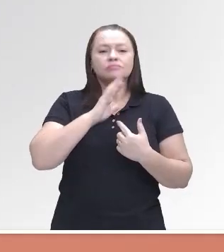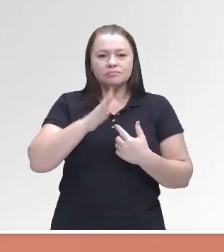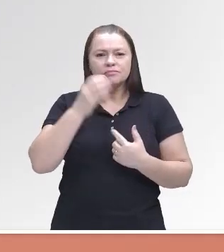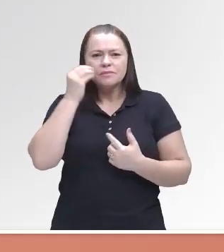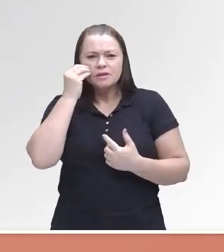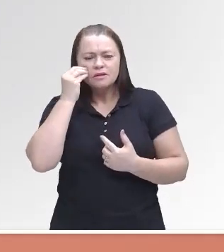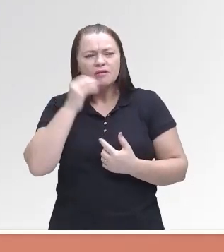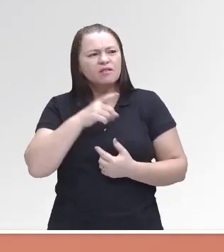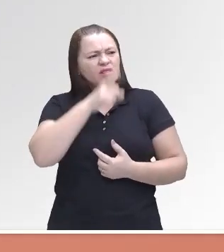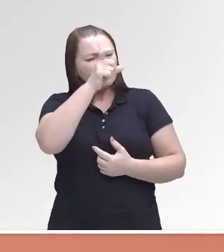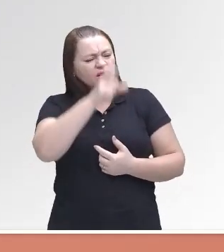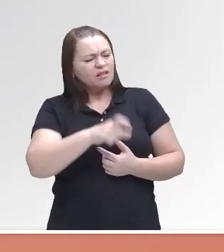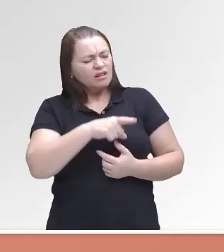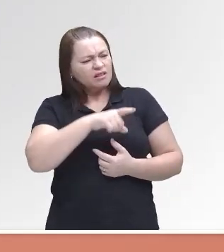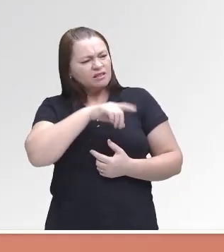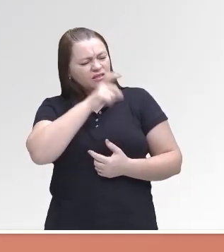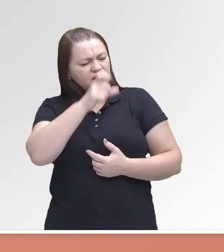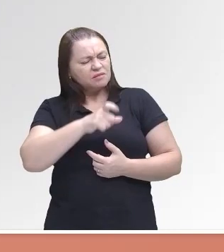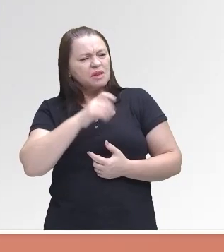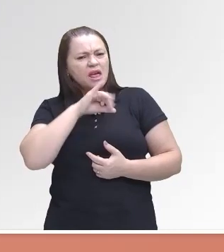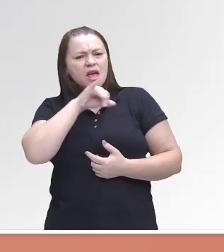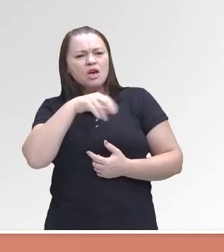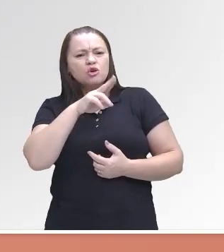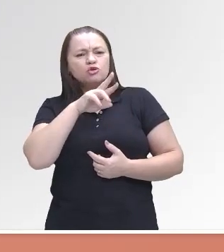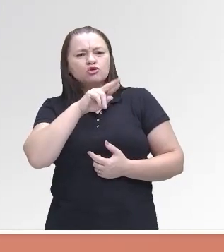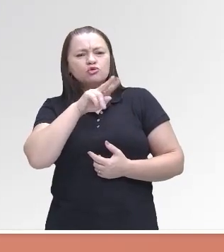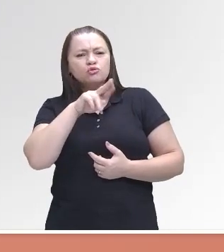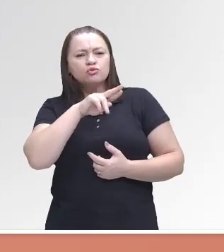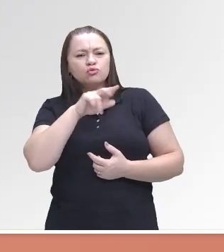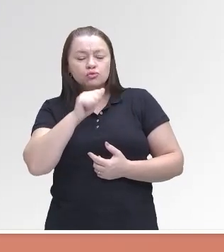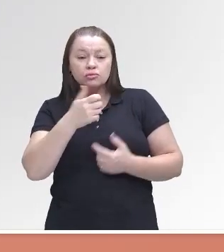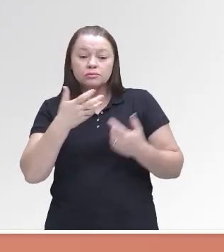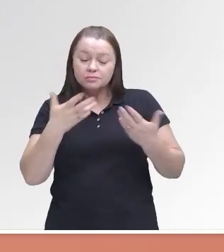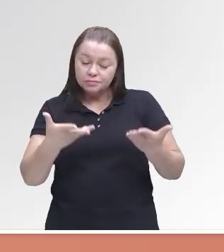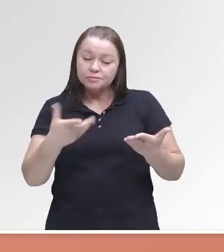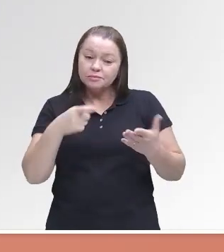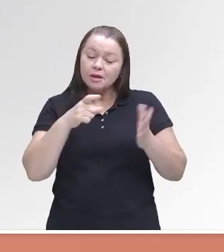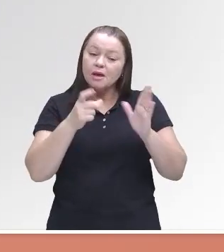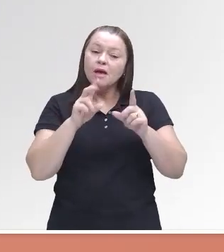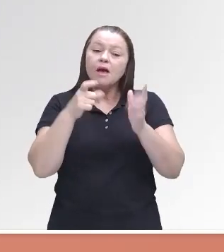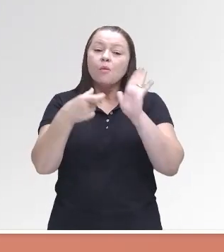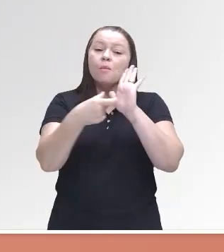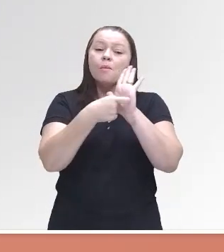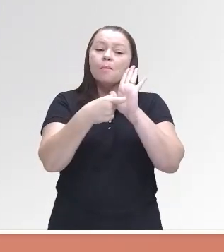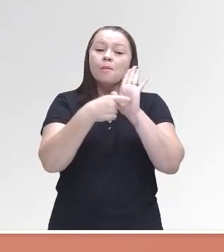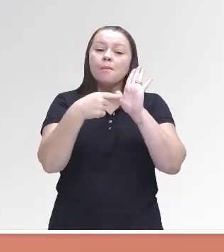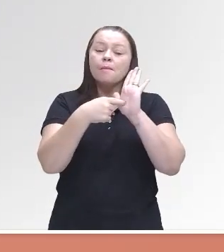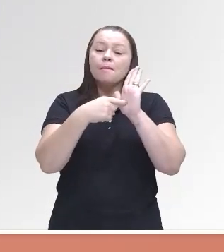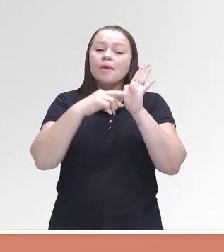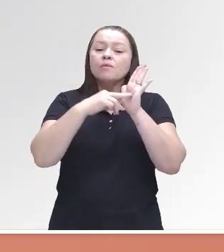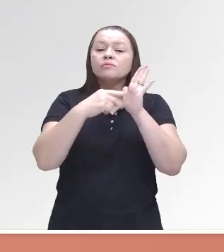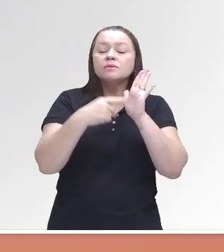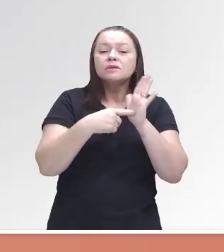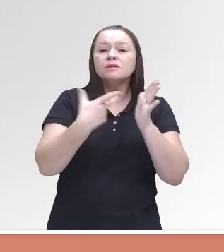falar assim, esse menino é todo jururu? Pois é uma palavra indígena, quer dizer que ele é